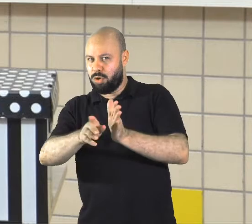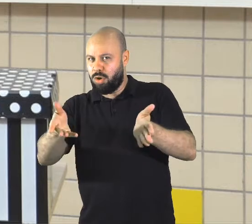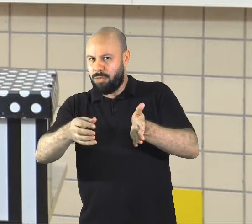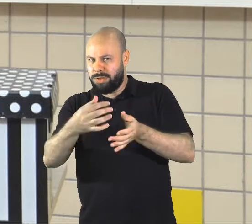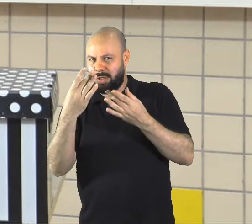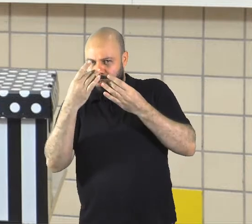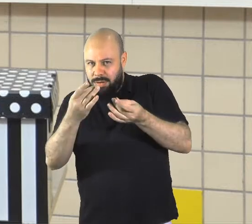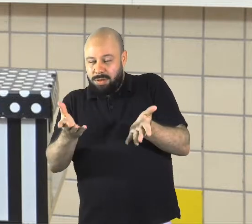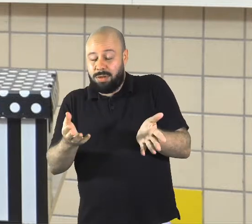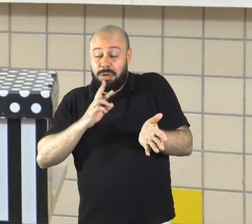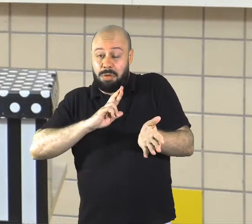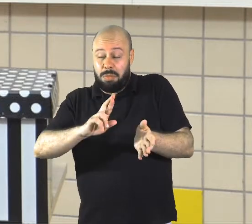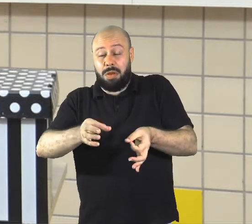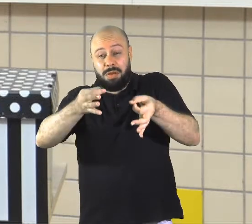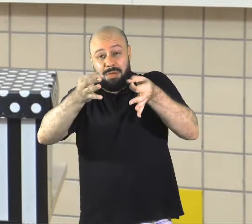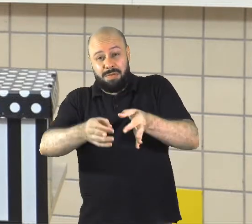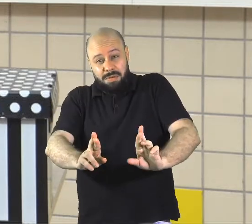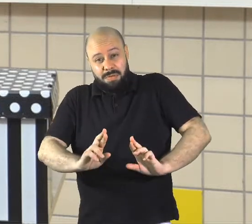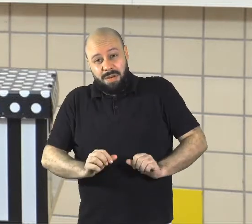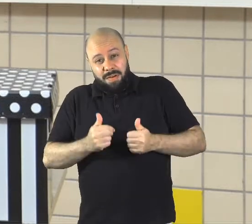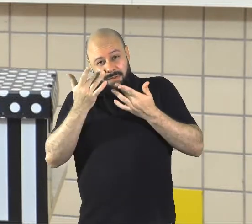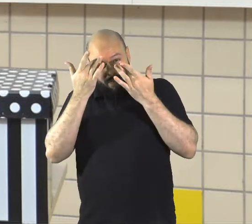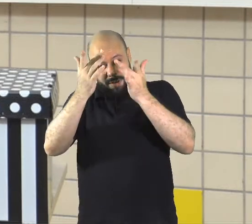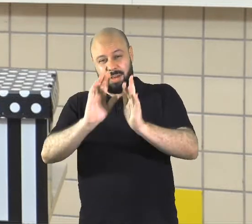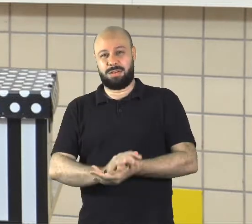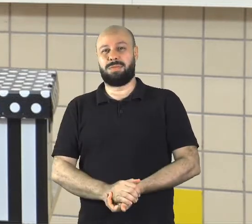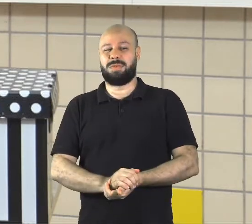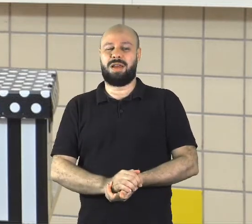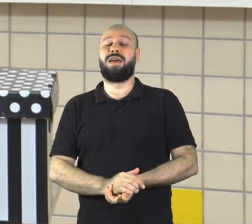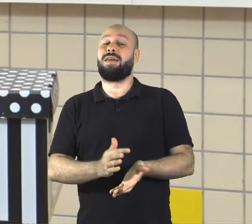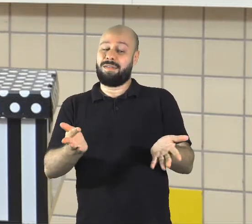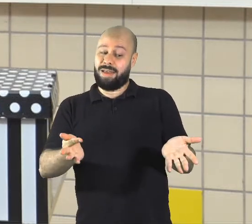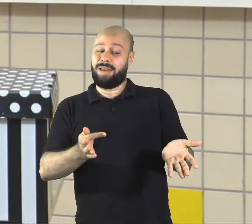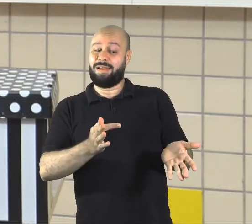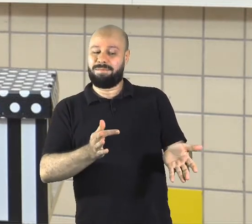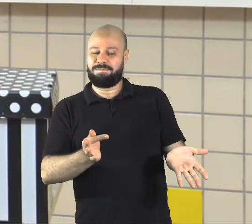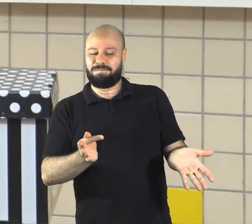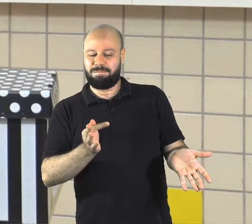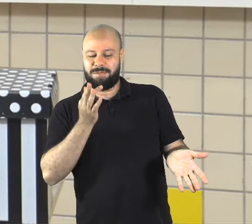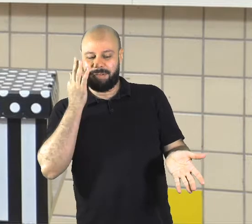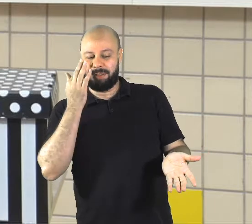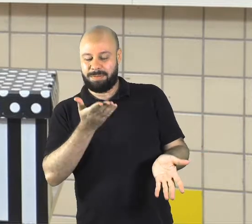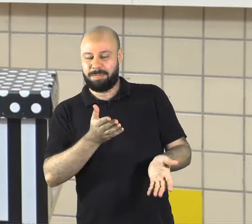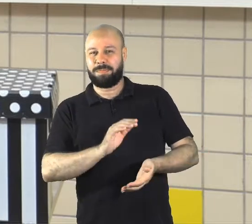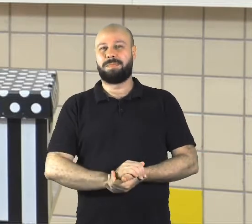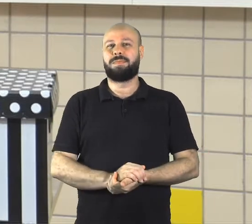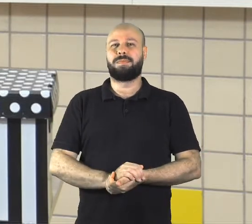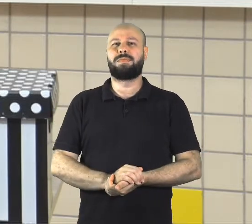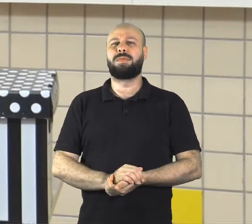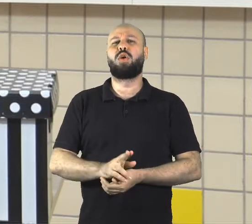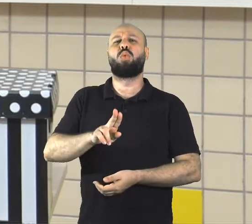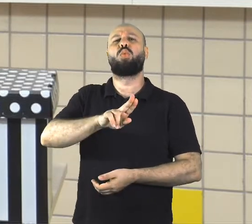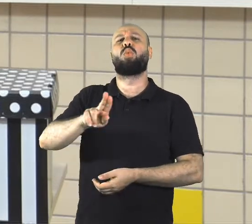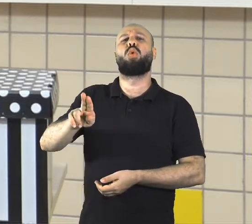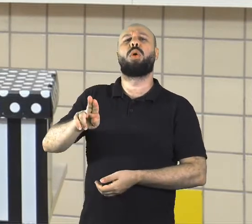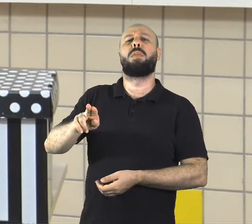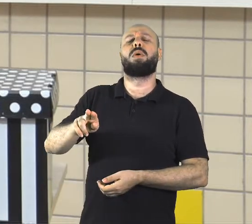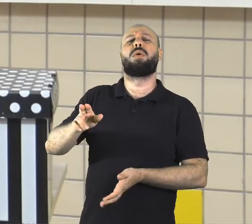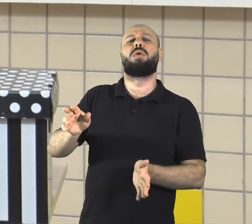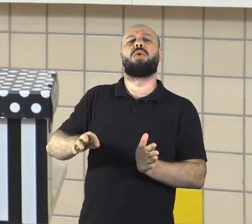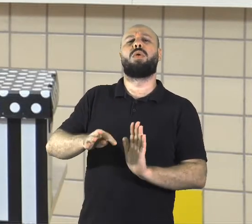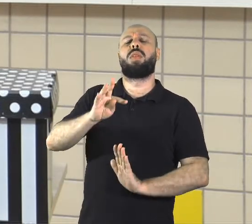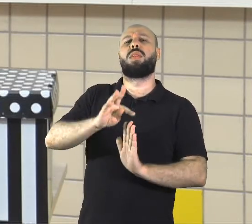prestou atenção vai saber responder, quem não, né, Francisquinha? E aí? Então, primeiro, qual era o nome desse texto do